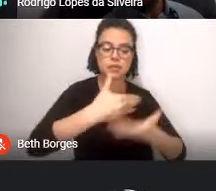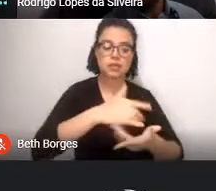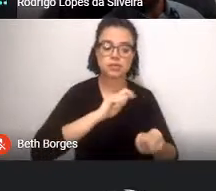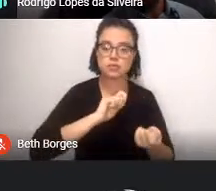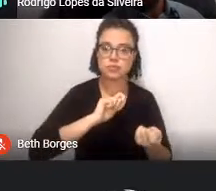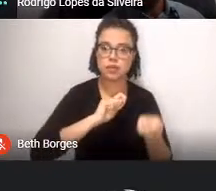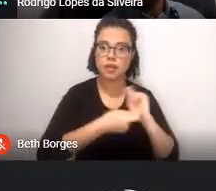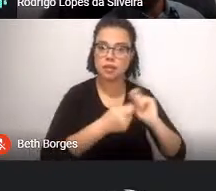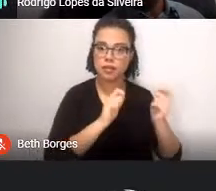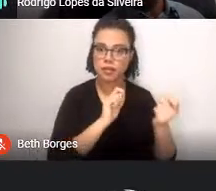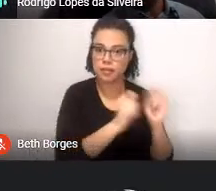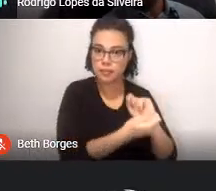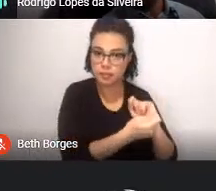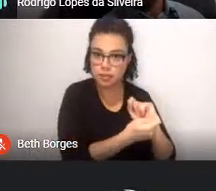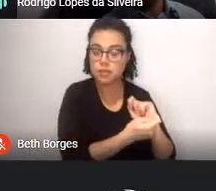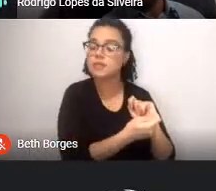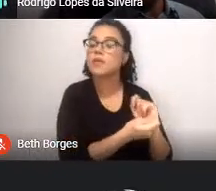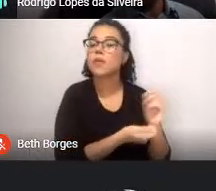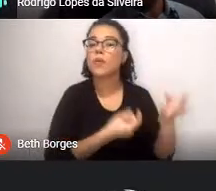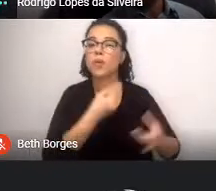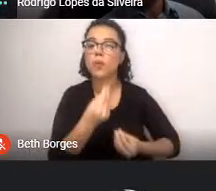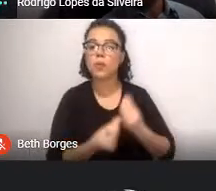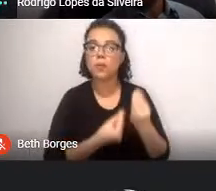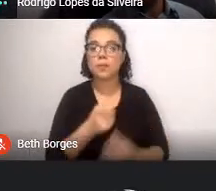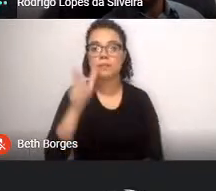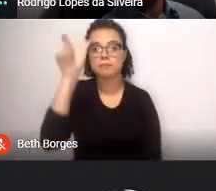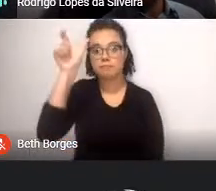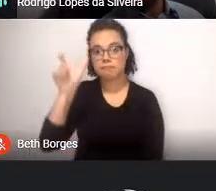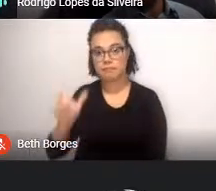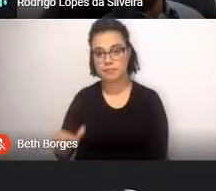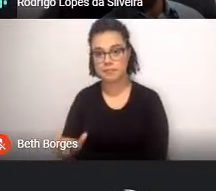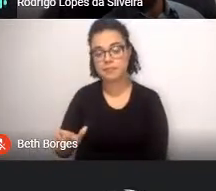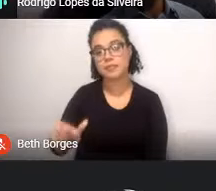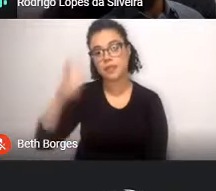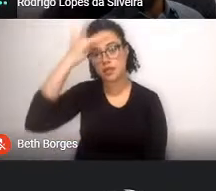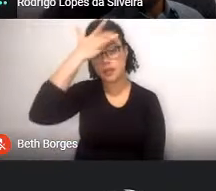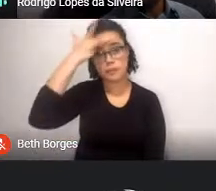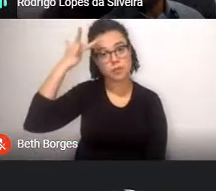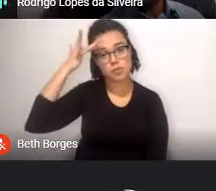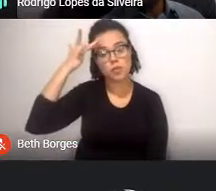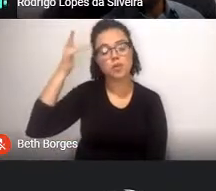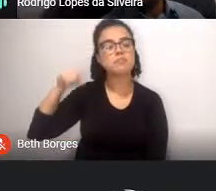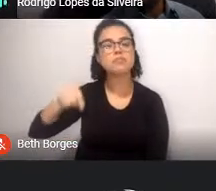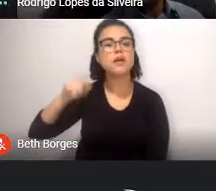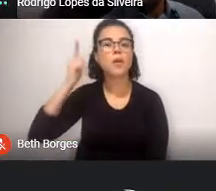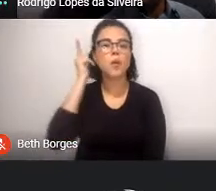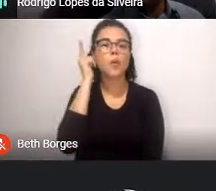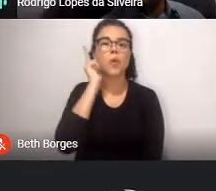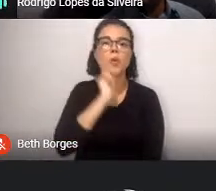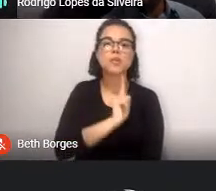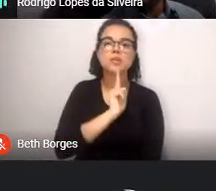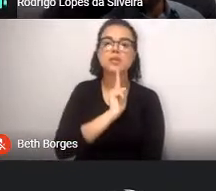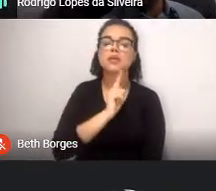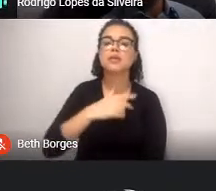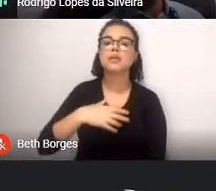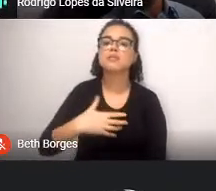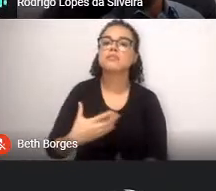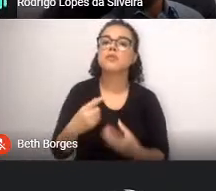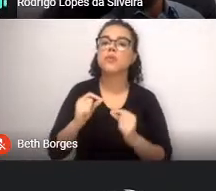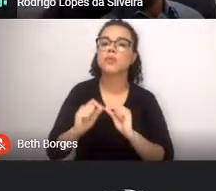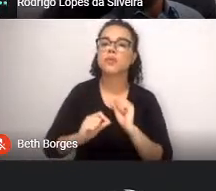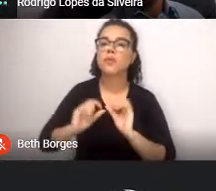específicas, tá? Fazendo com que a pessoa, assim, consiga agir, ou seja, exercer o